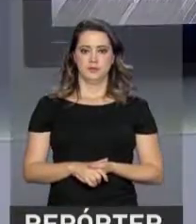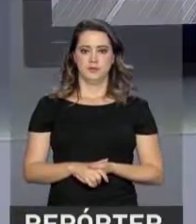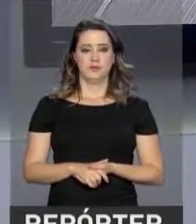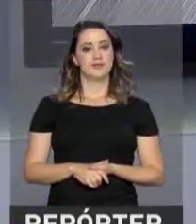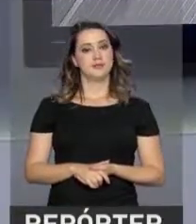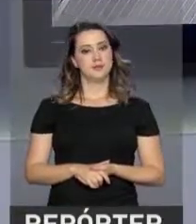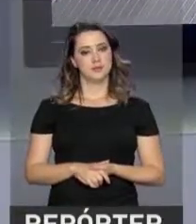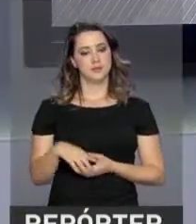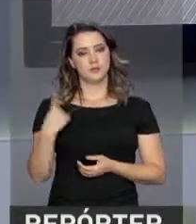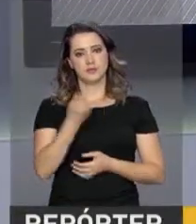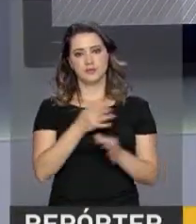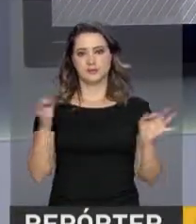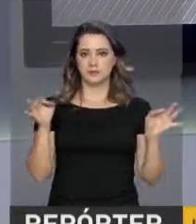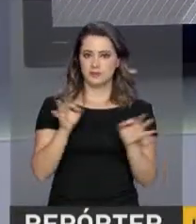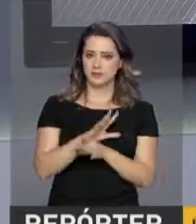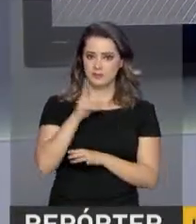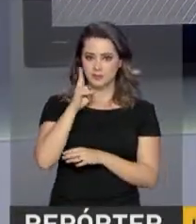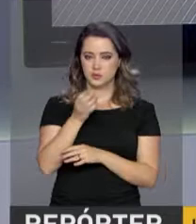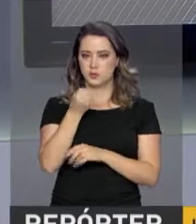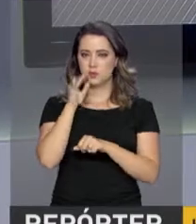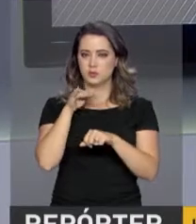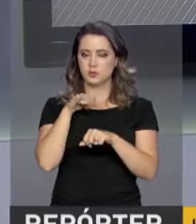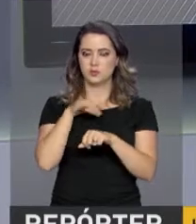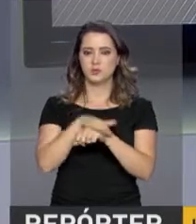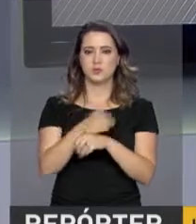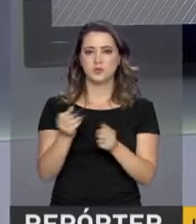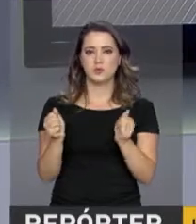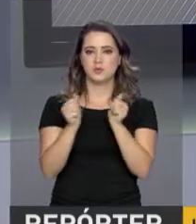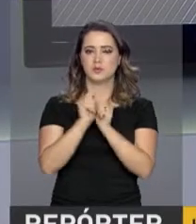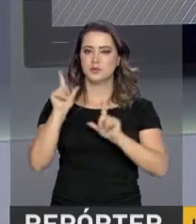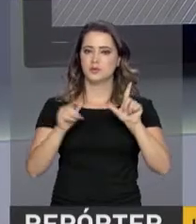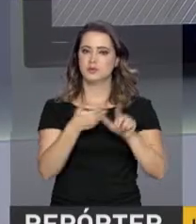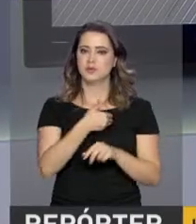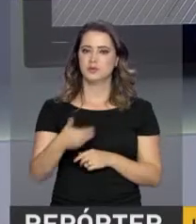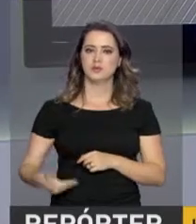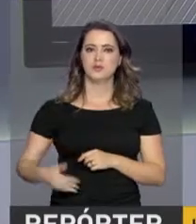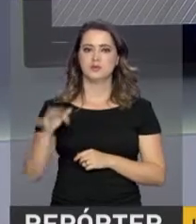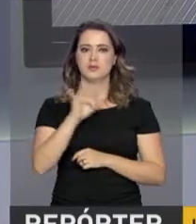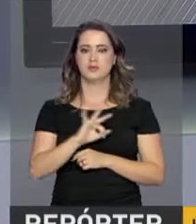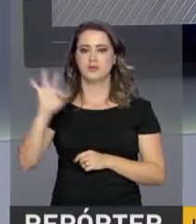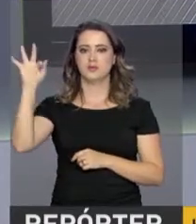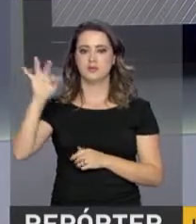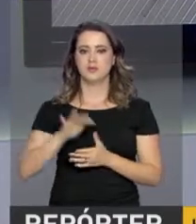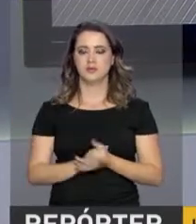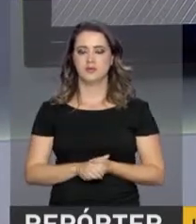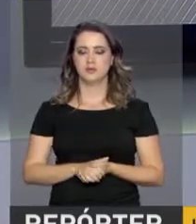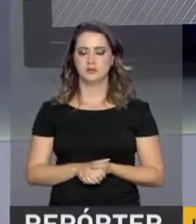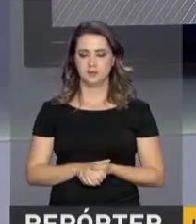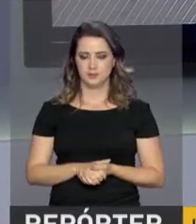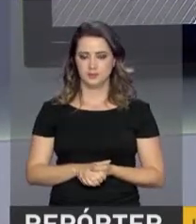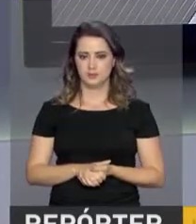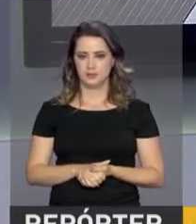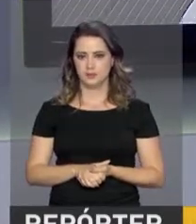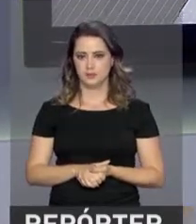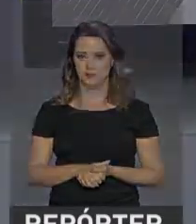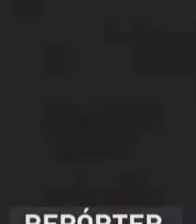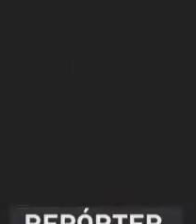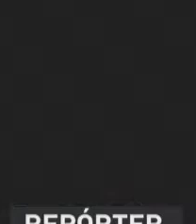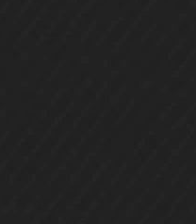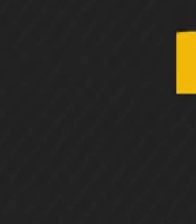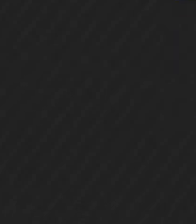e nós ficamos por aqui uma ótima noite pra você continue com a gente a nbr a tv do governo federal